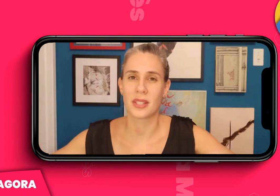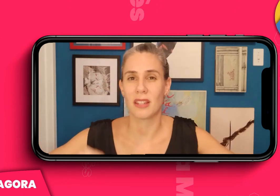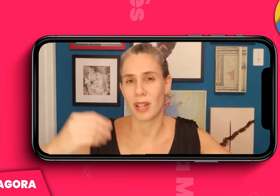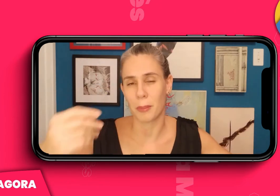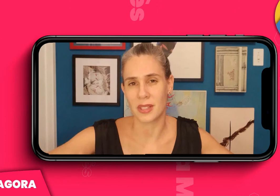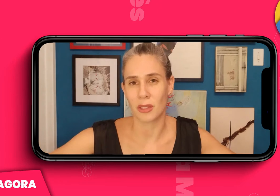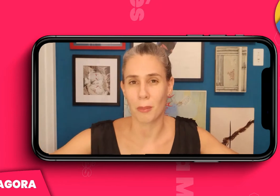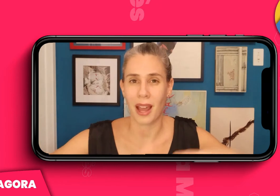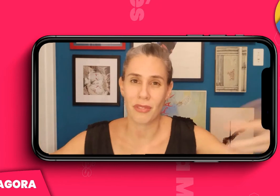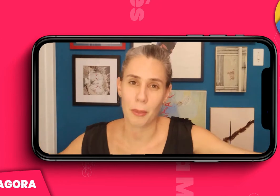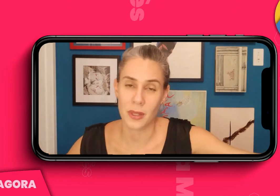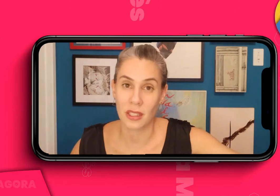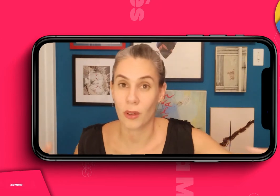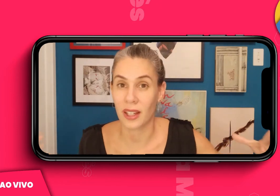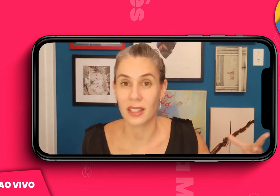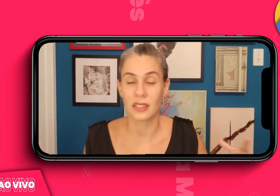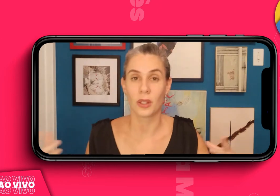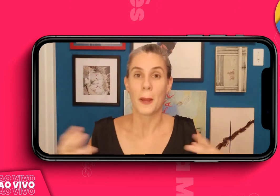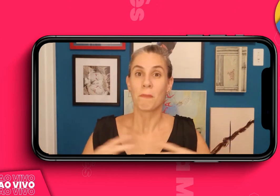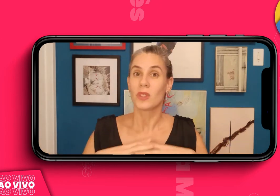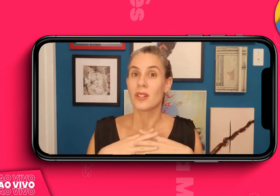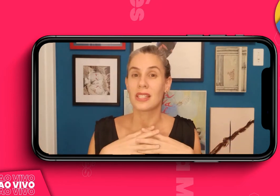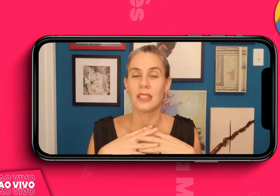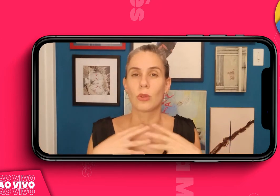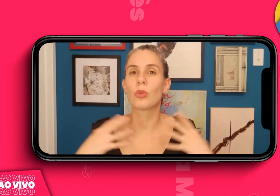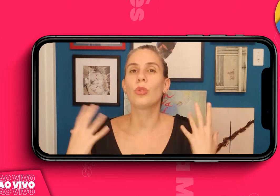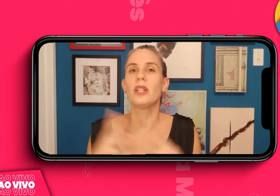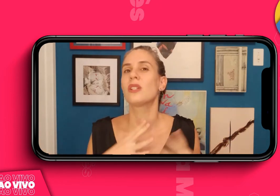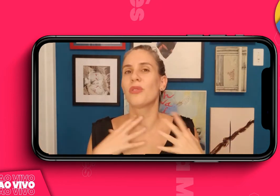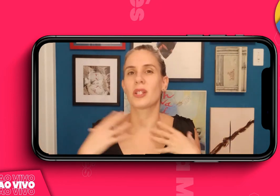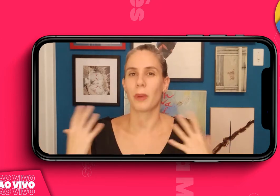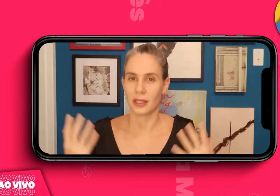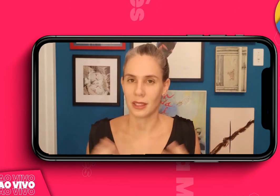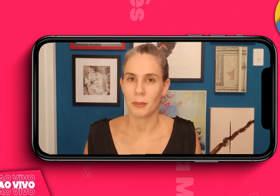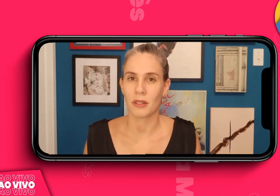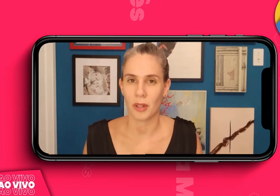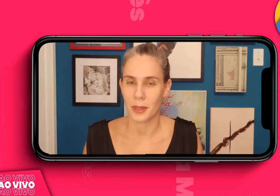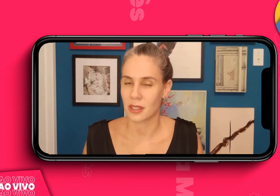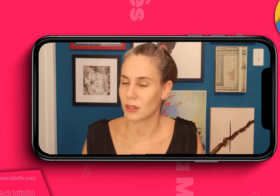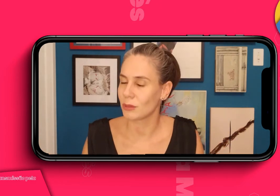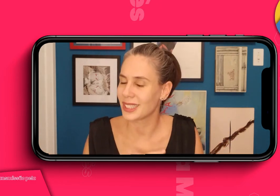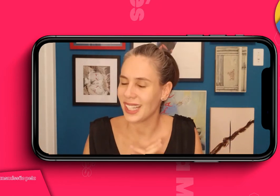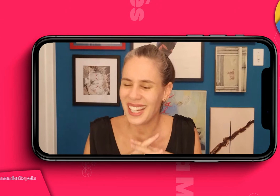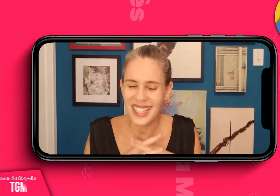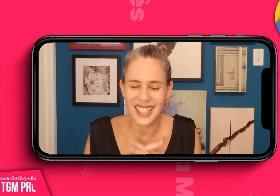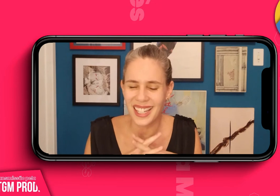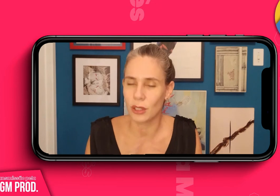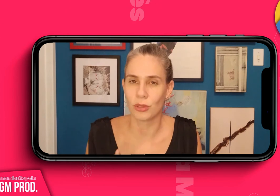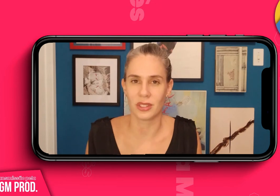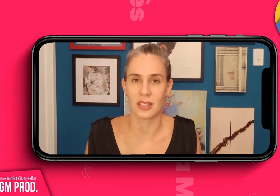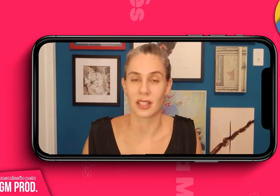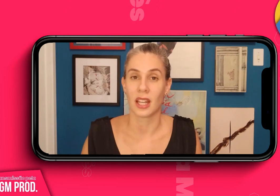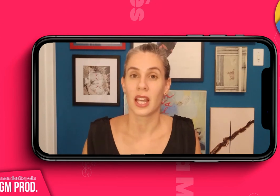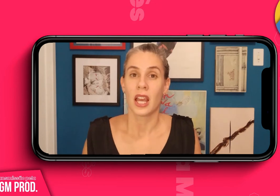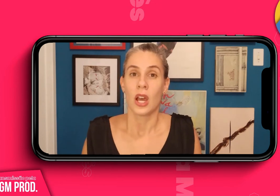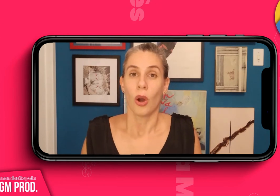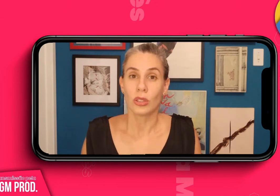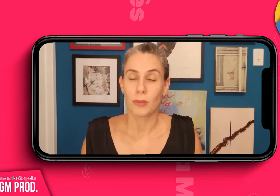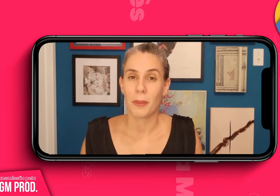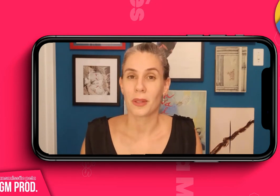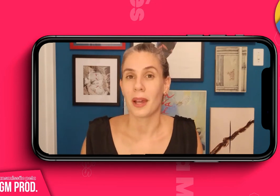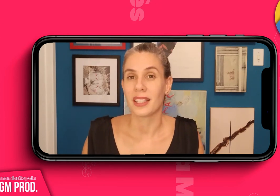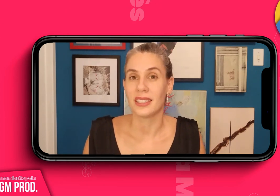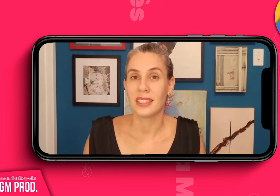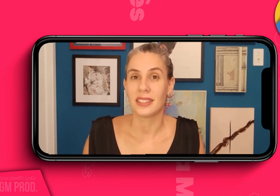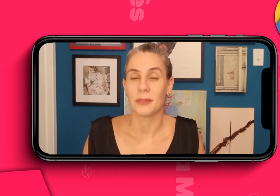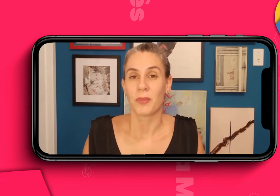onde fala poesia no bar, fala poesia em qualquer canto. Então, assim, tudo isso fez parte da minha formação, sem dúvidas.